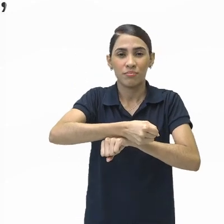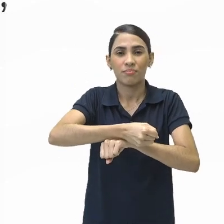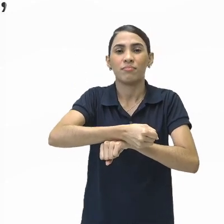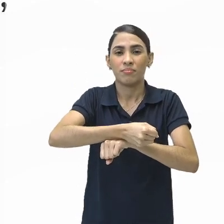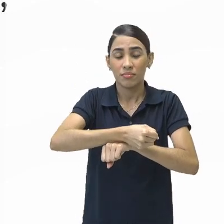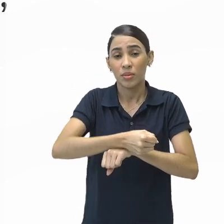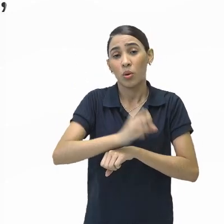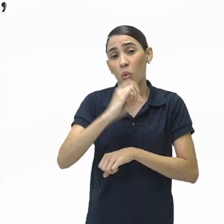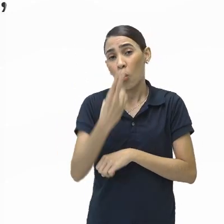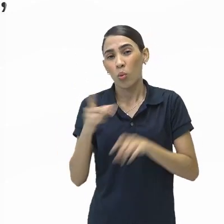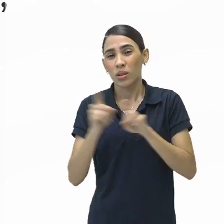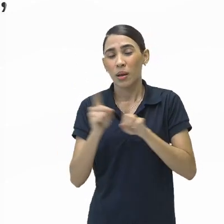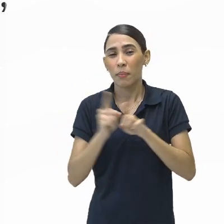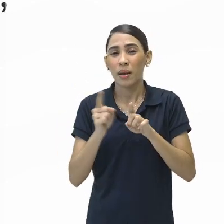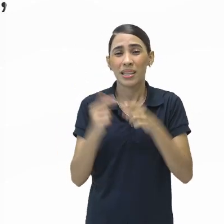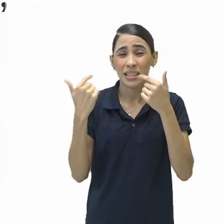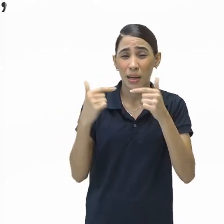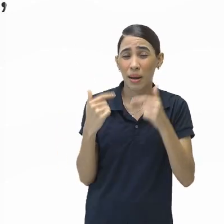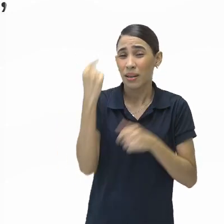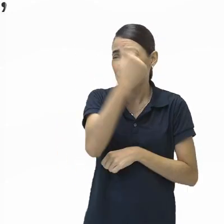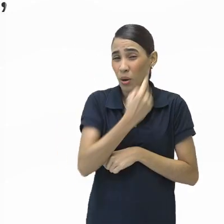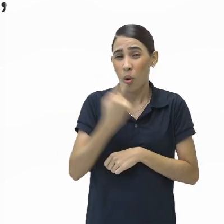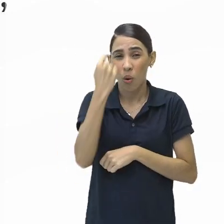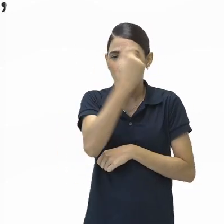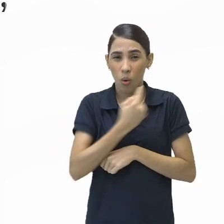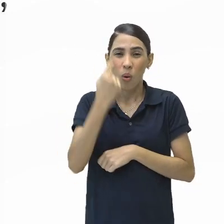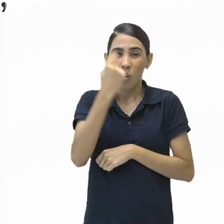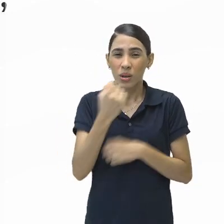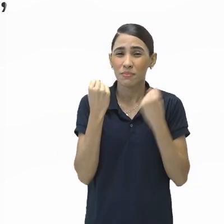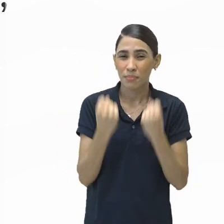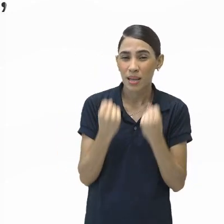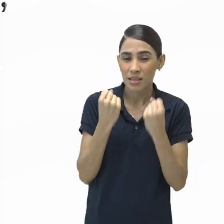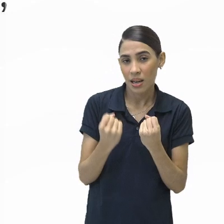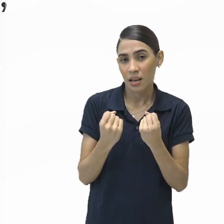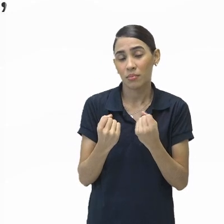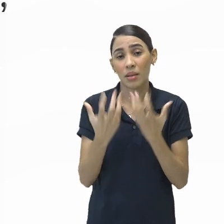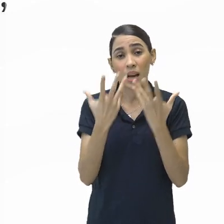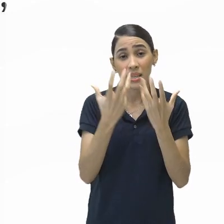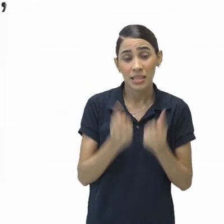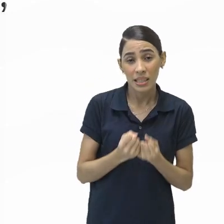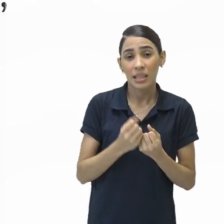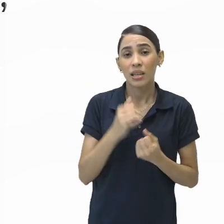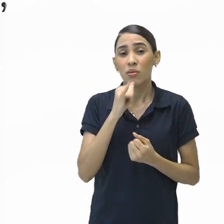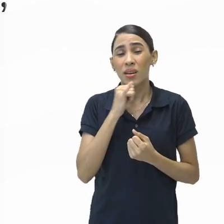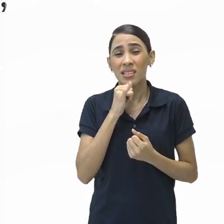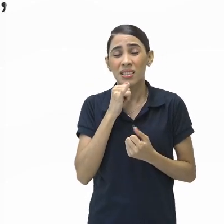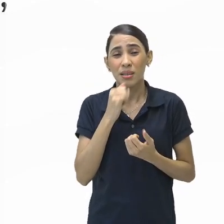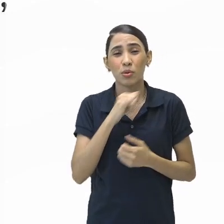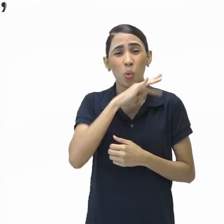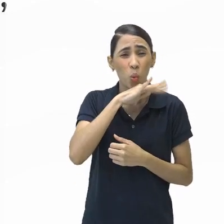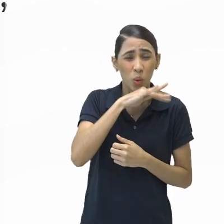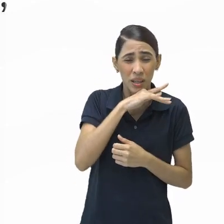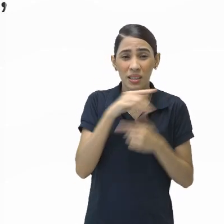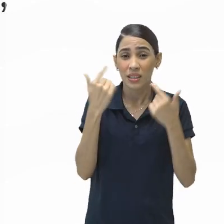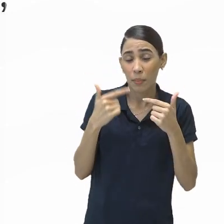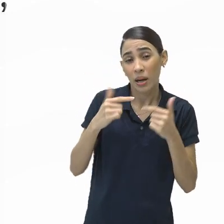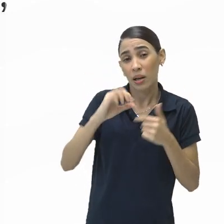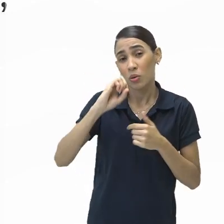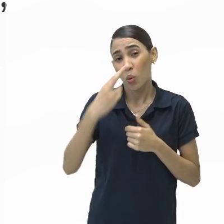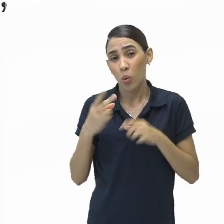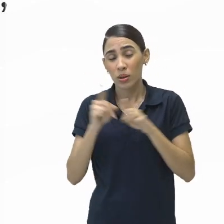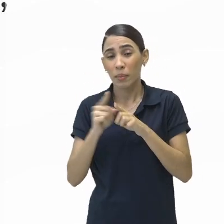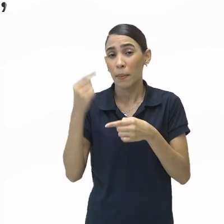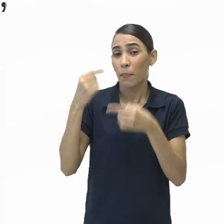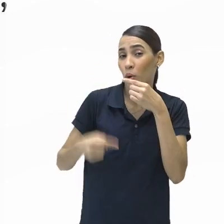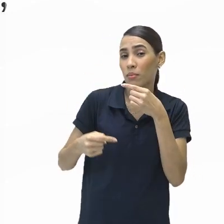forçados ou a jornada exaustiva, quer sujeitando-o a condições degradantes de trabalho, quer